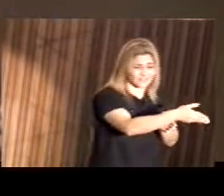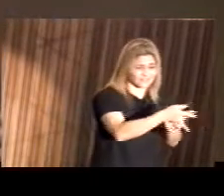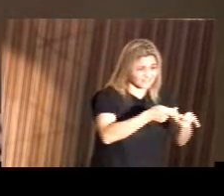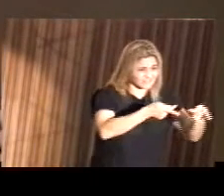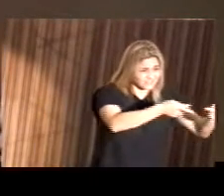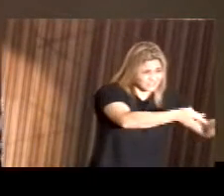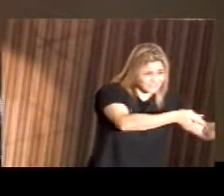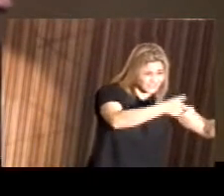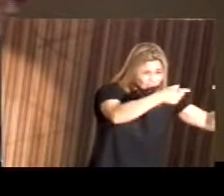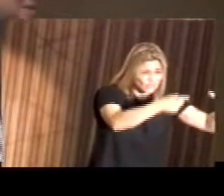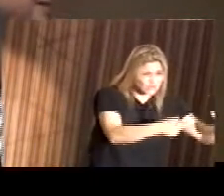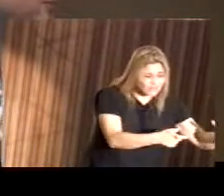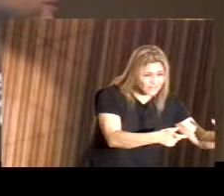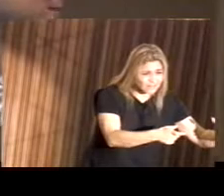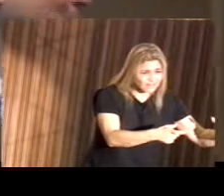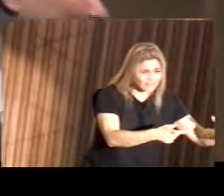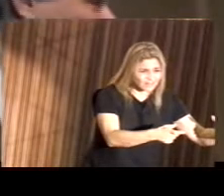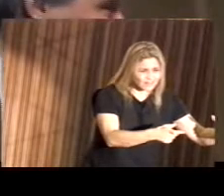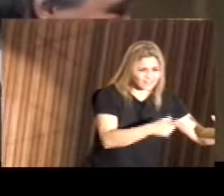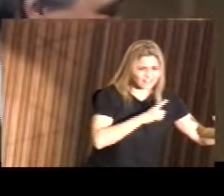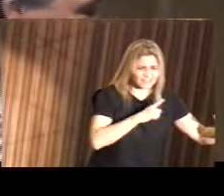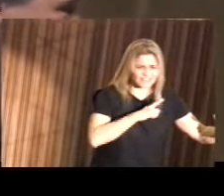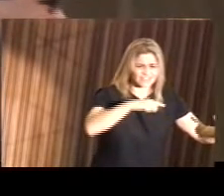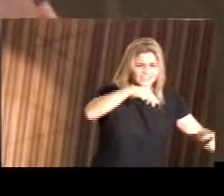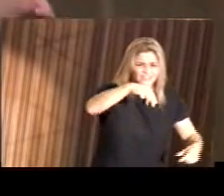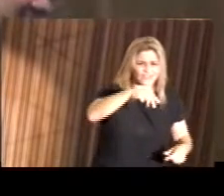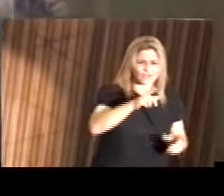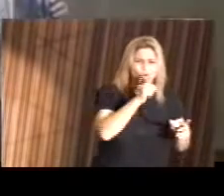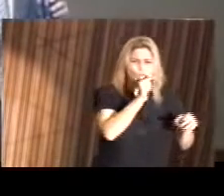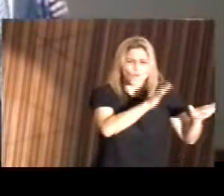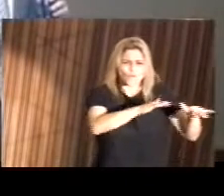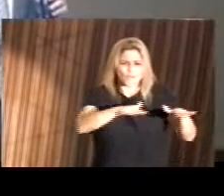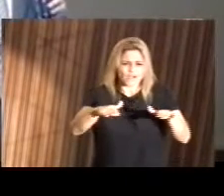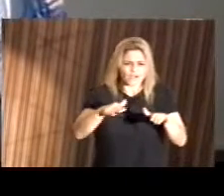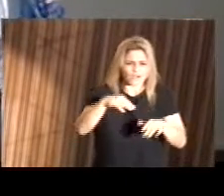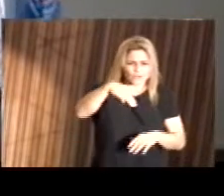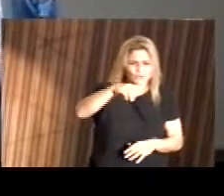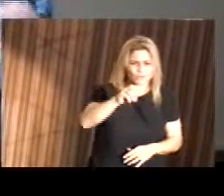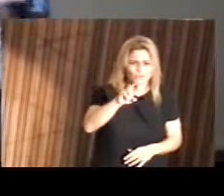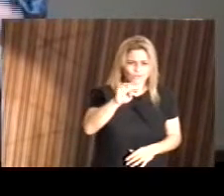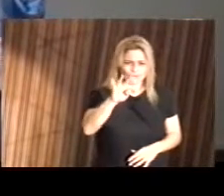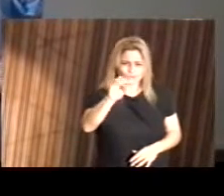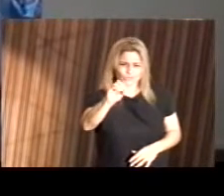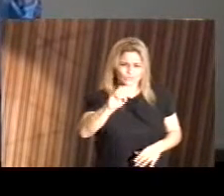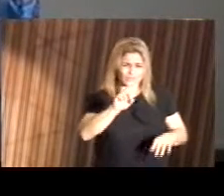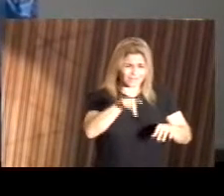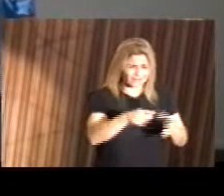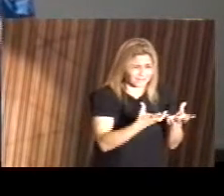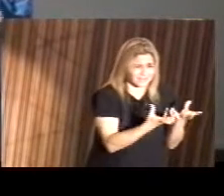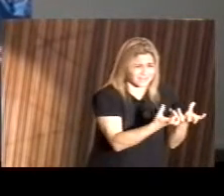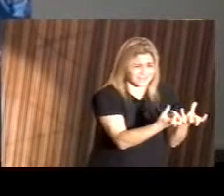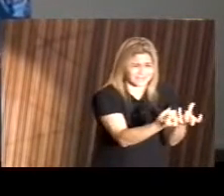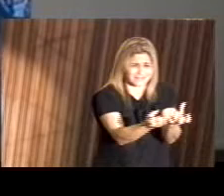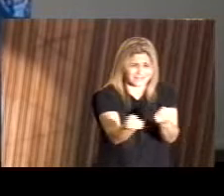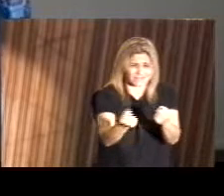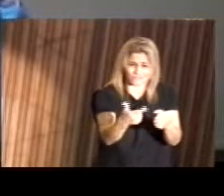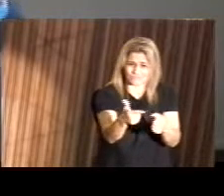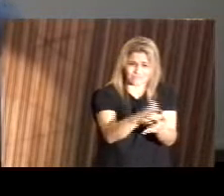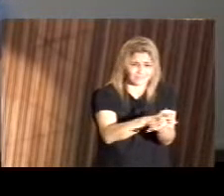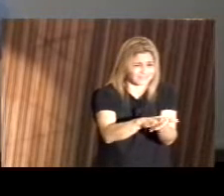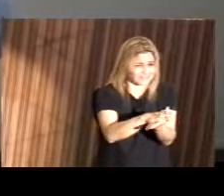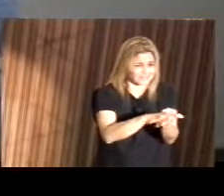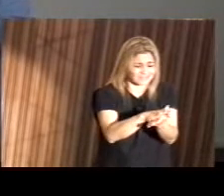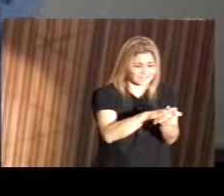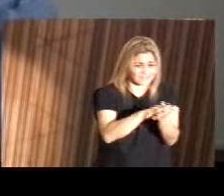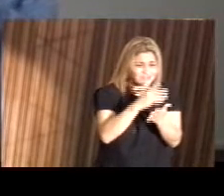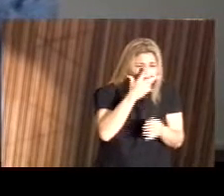cidades, é onde está o Mar Morto. É um deserto, não tem nada. Eu acho que